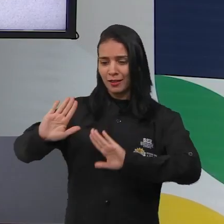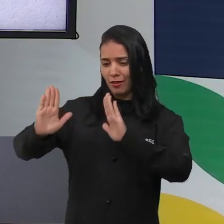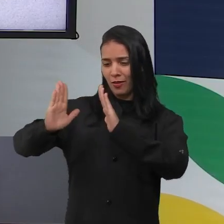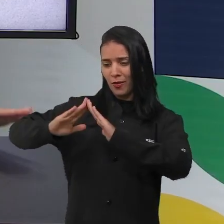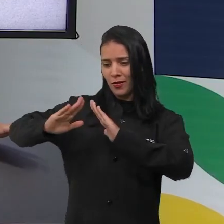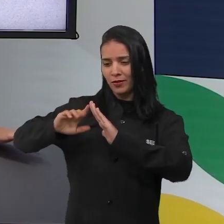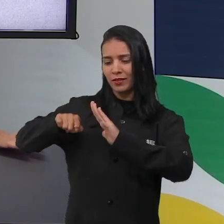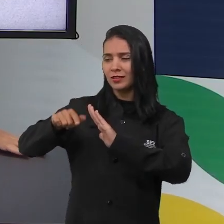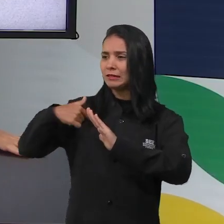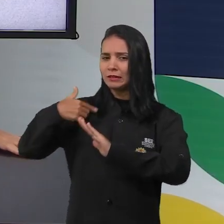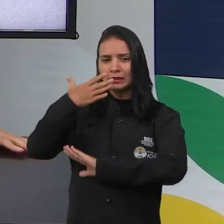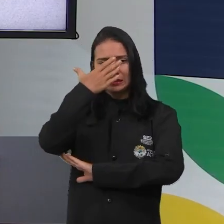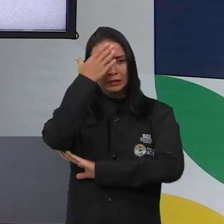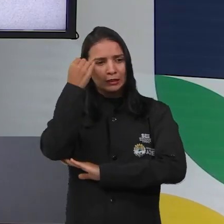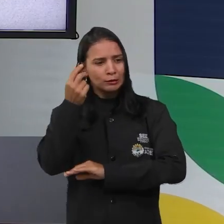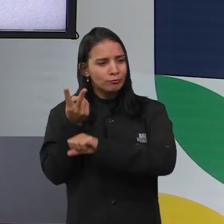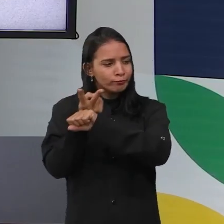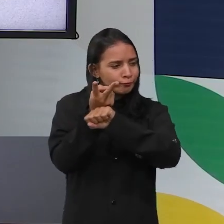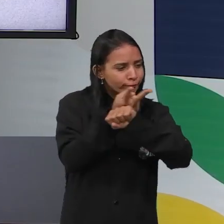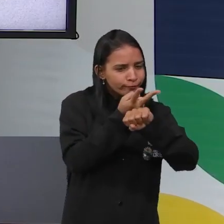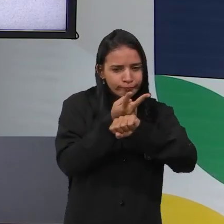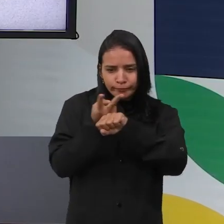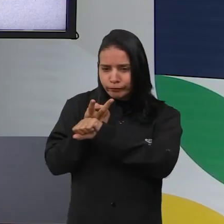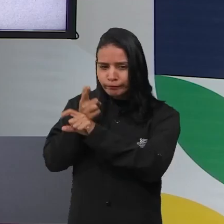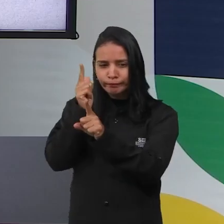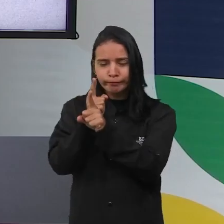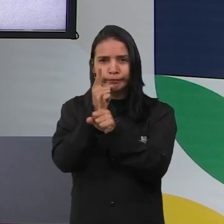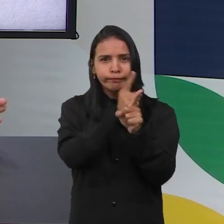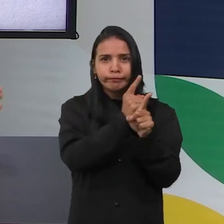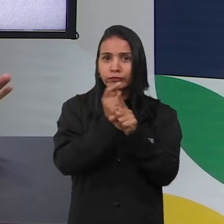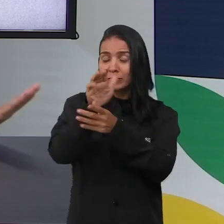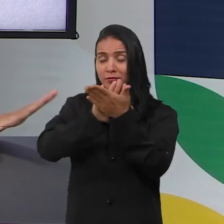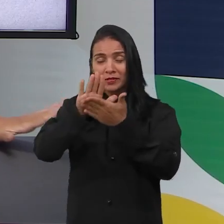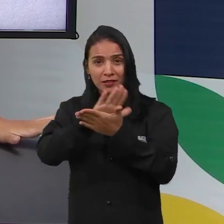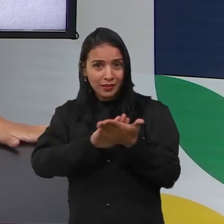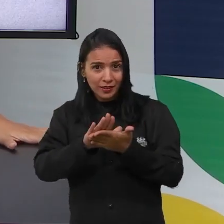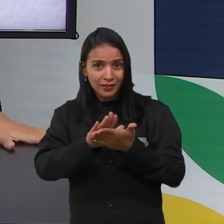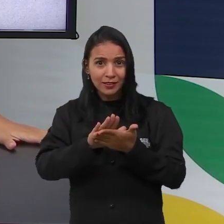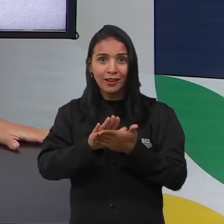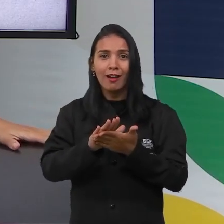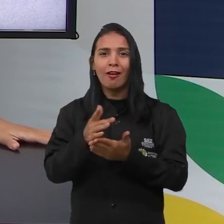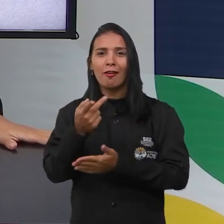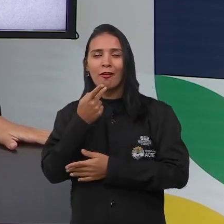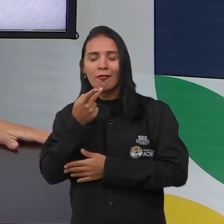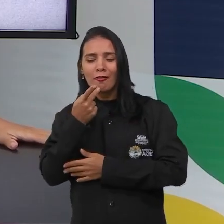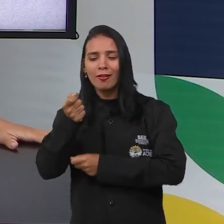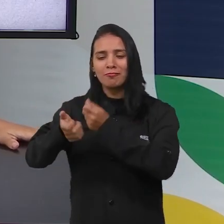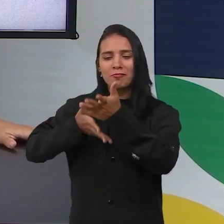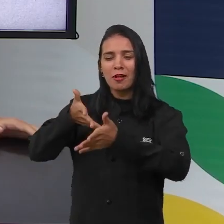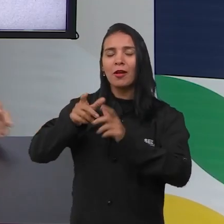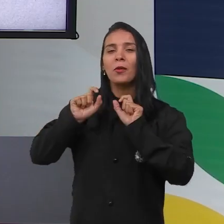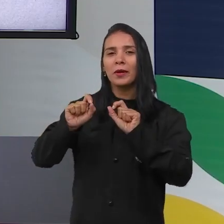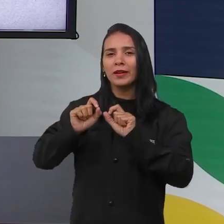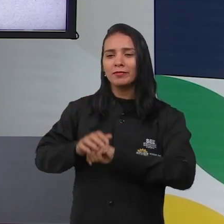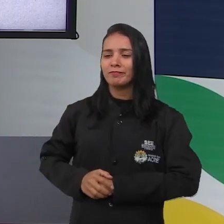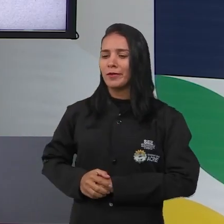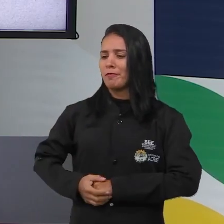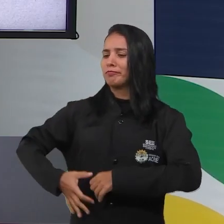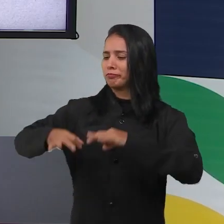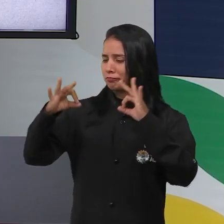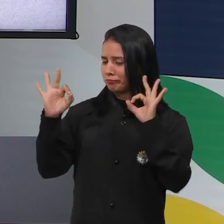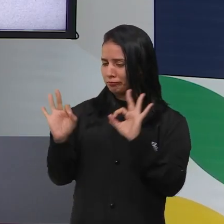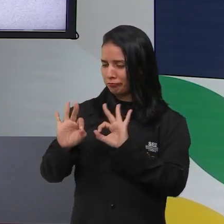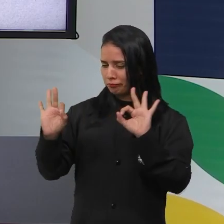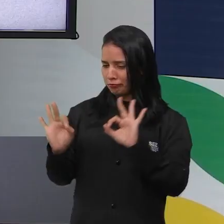você esquece o celular em algum determinado lugar e você diz: nossa, que ótimo, perdi meu celular. E isso carrega